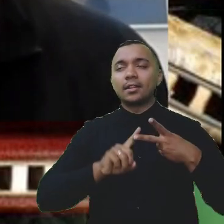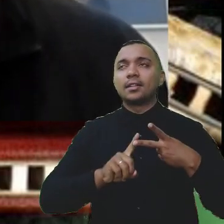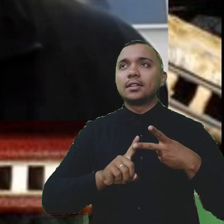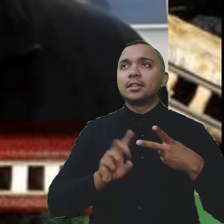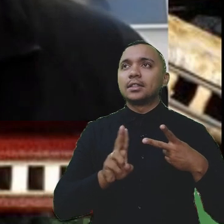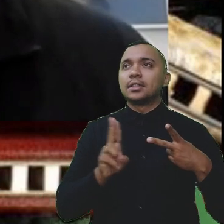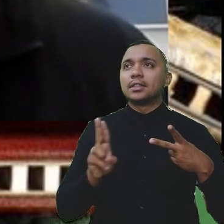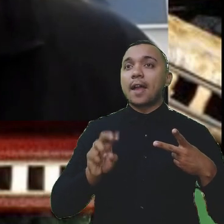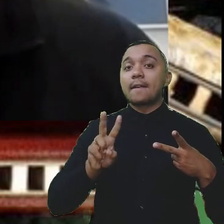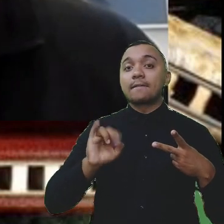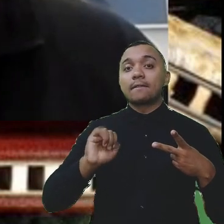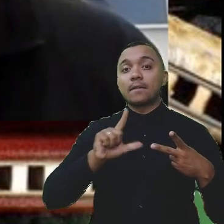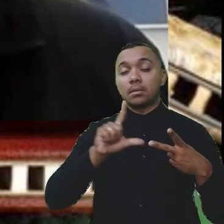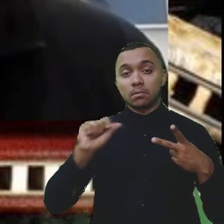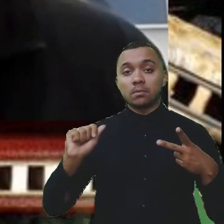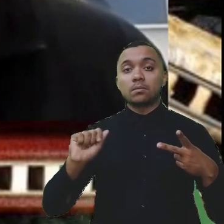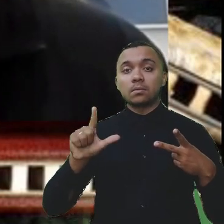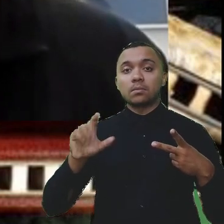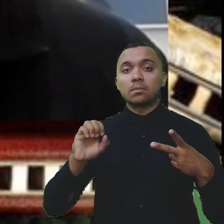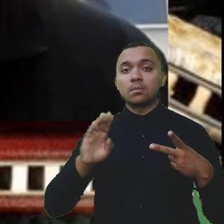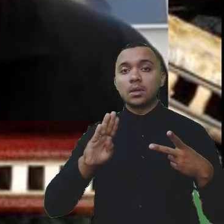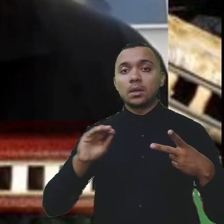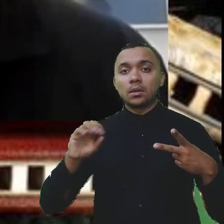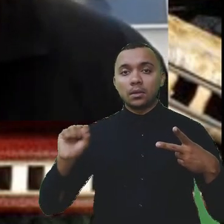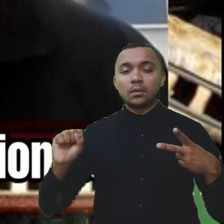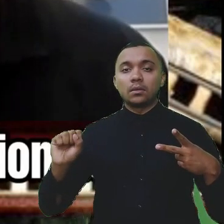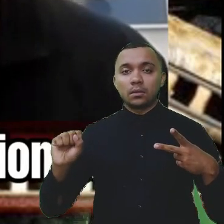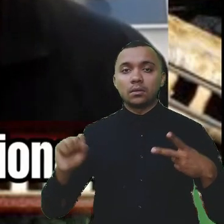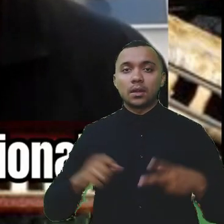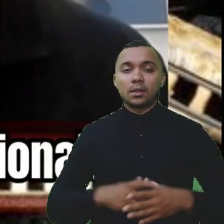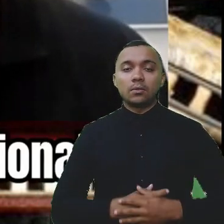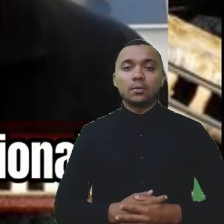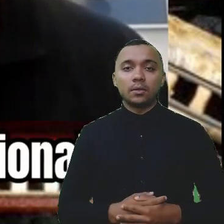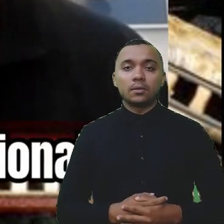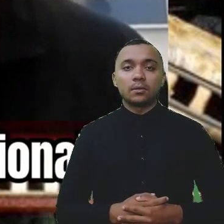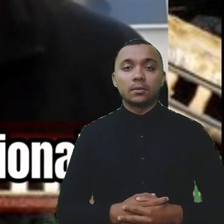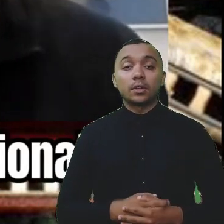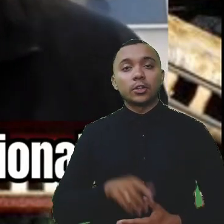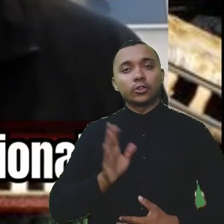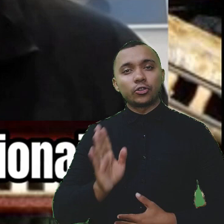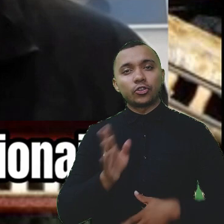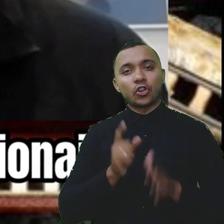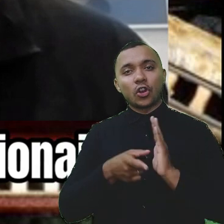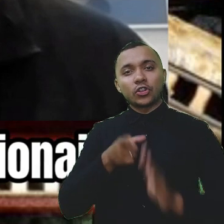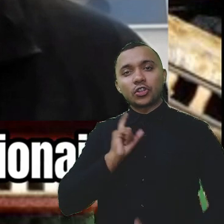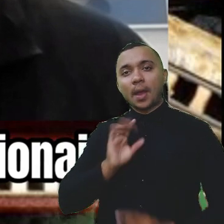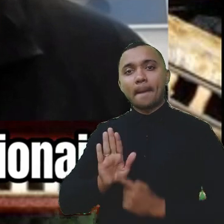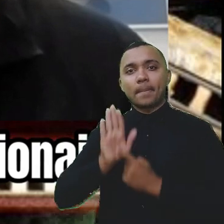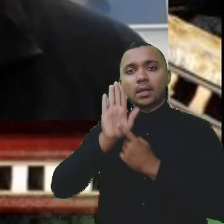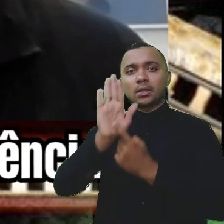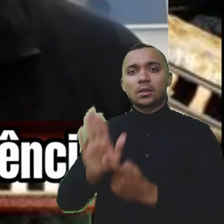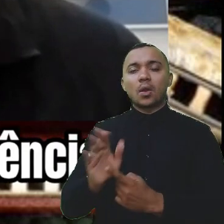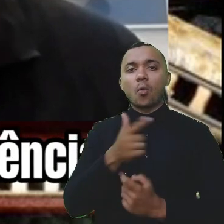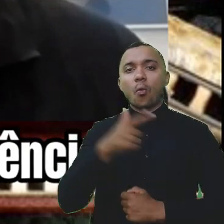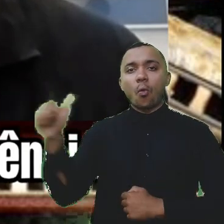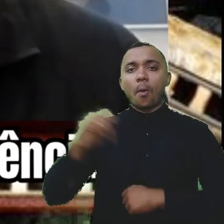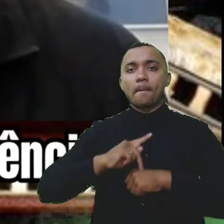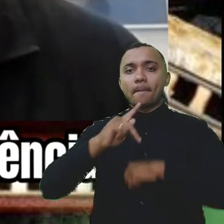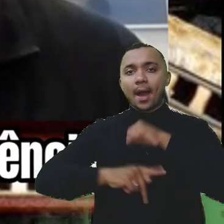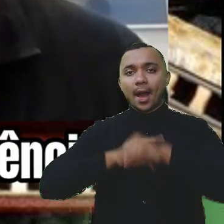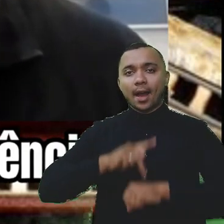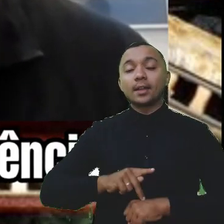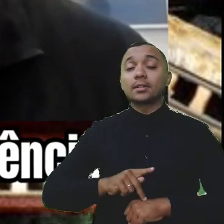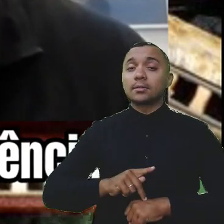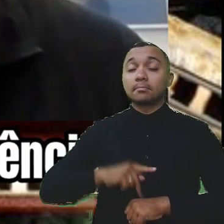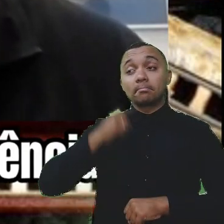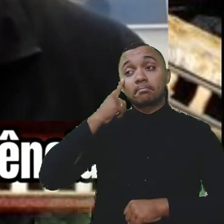e de Villa-Lobos. Você tem Não, se Guerra Fria, destacado, você tem se apresentado, inclusive, em palcos internacionais. Queria depois que você falasse